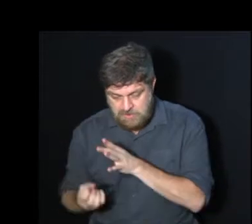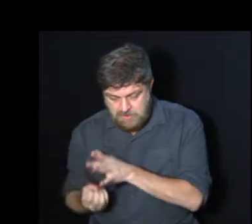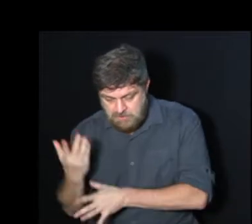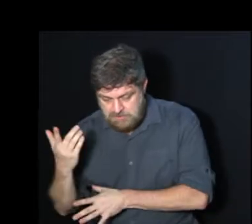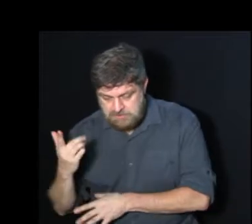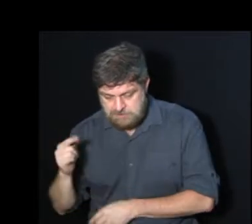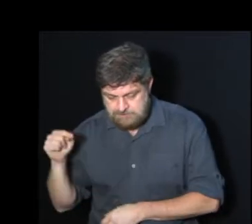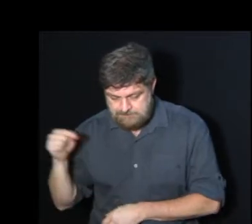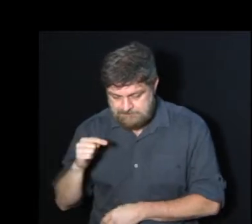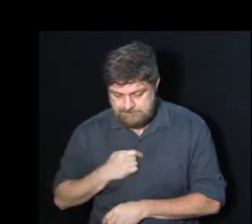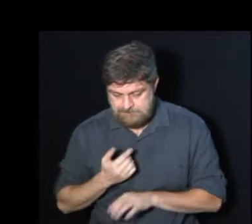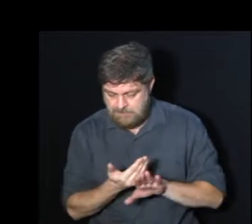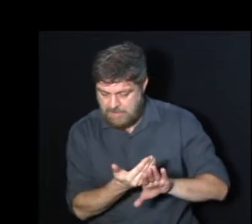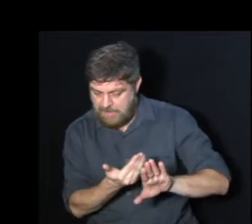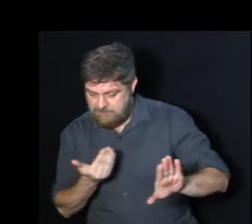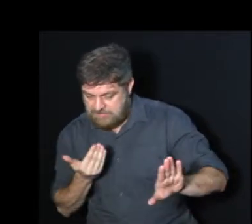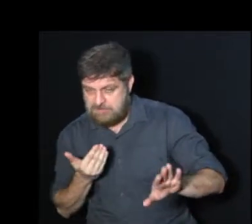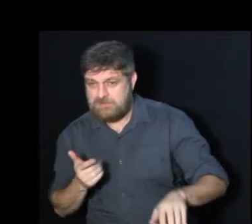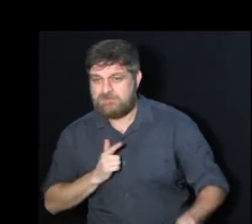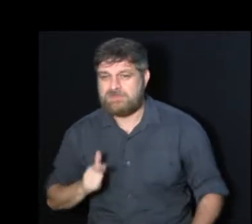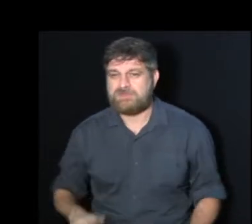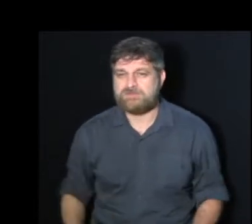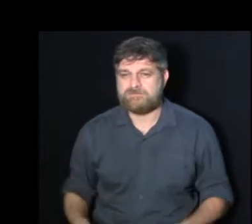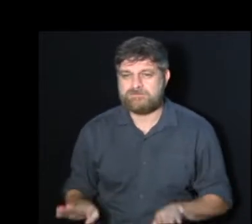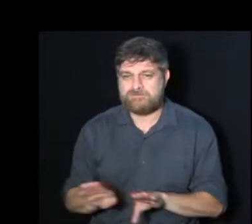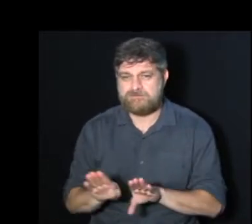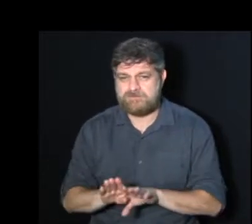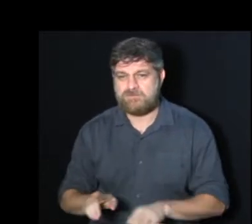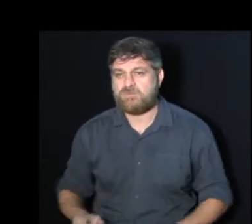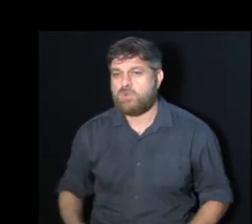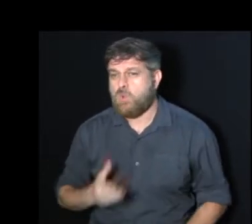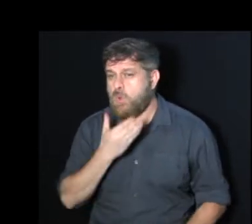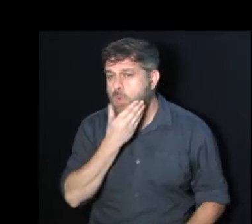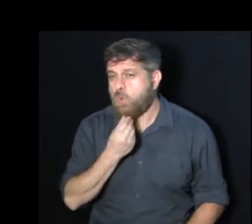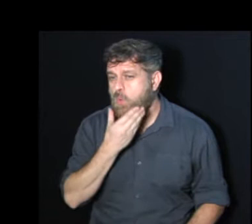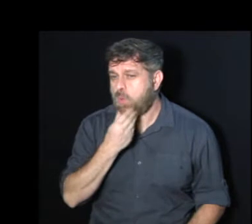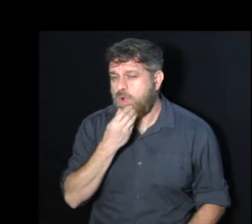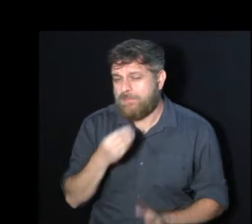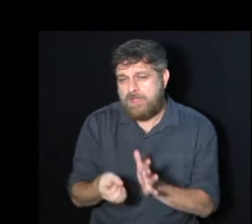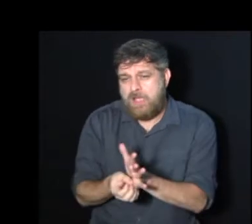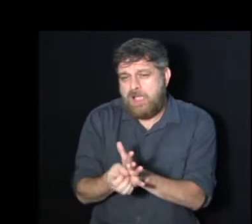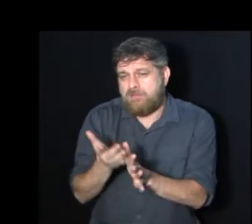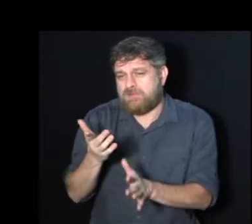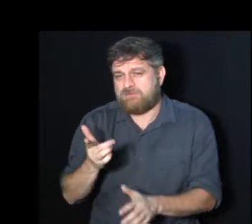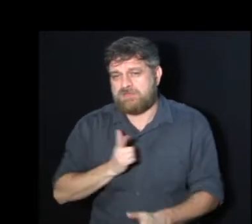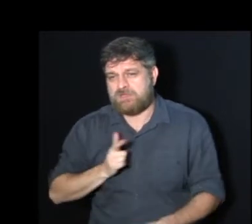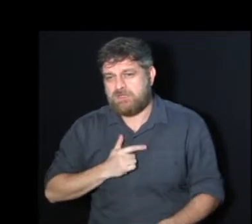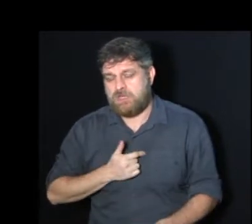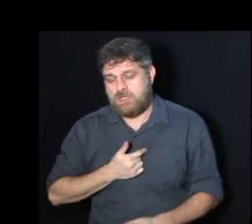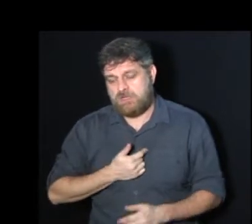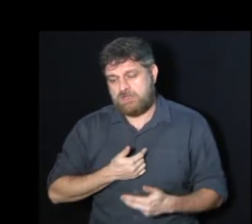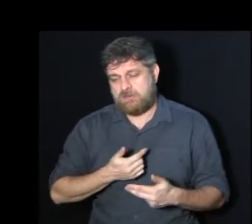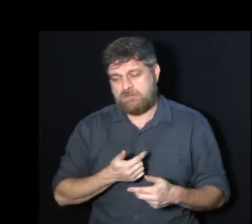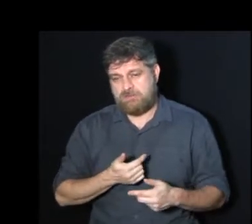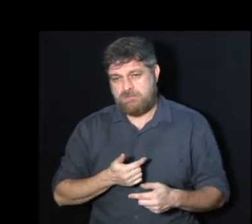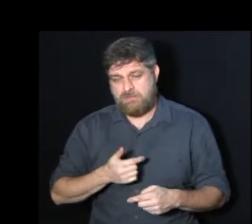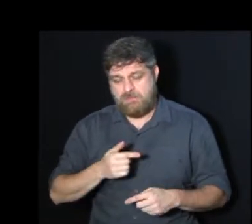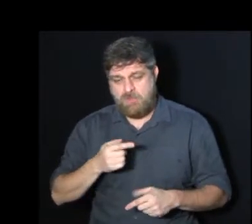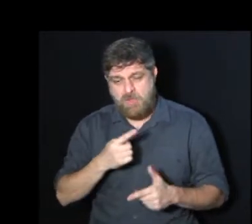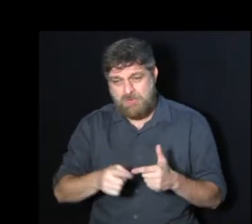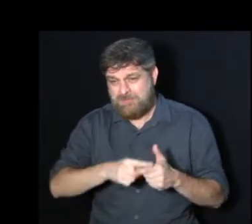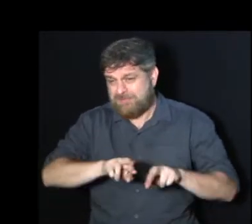esse afastamento, mas é muito menos do que os homens que muitas vezes se afastam por motivos diferentes, até mesmo